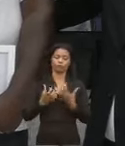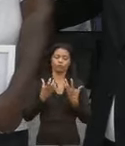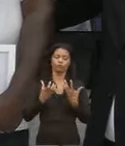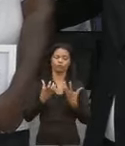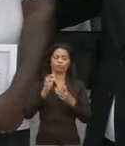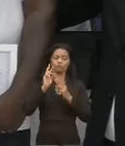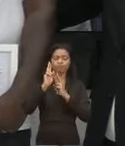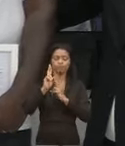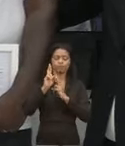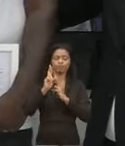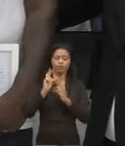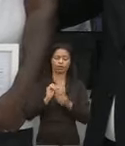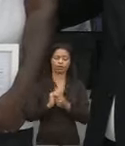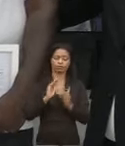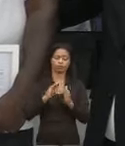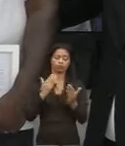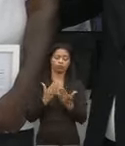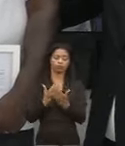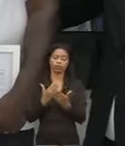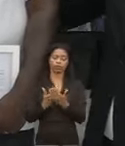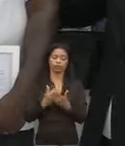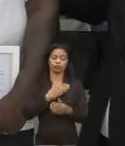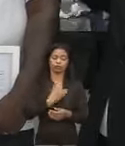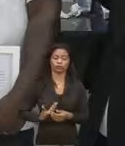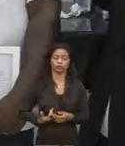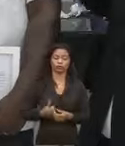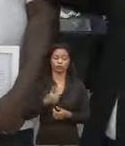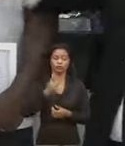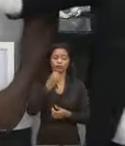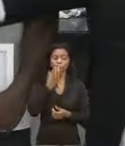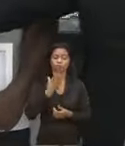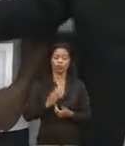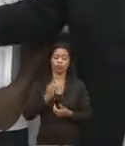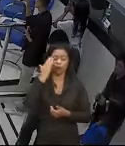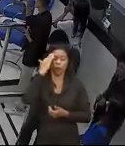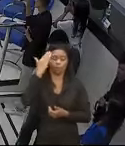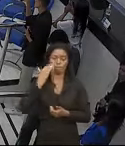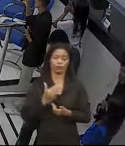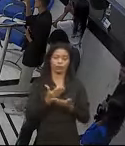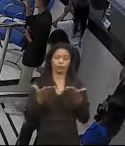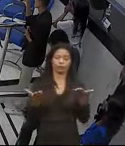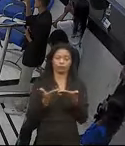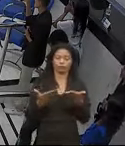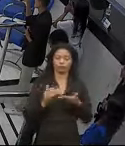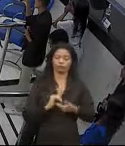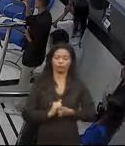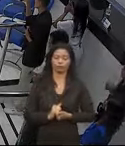escola pública de qualidade. Tá bom? Obrigada a você.